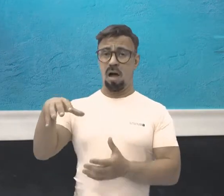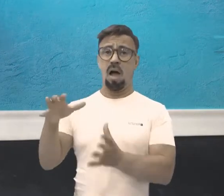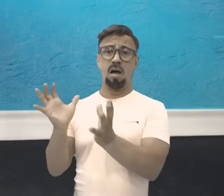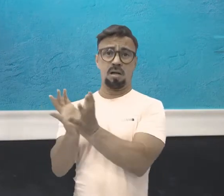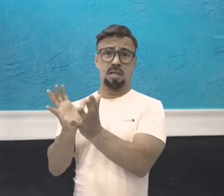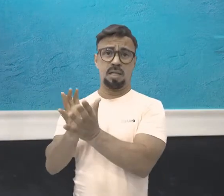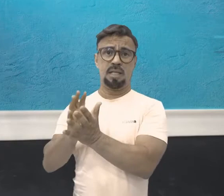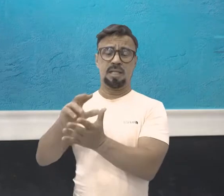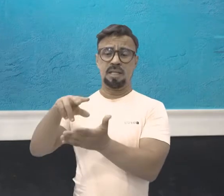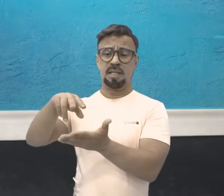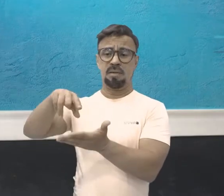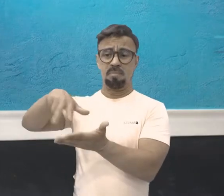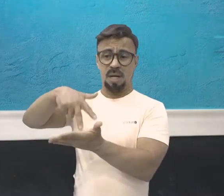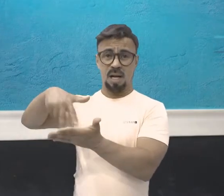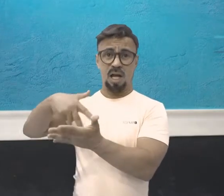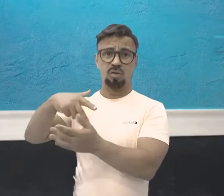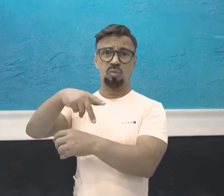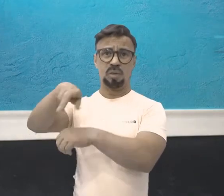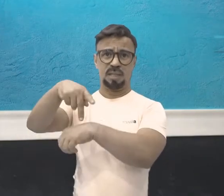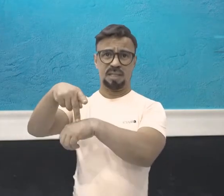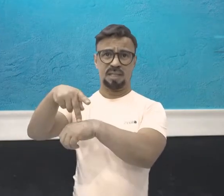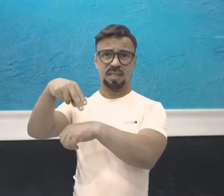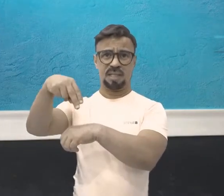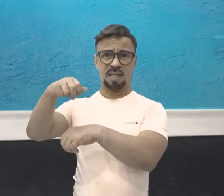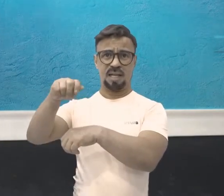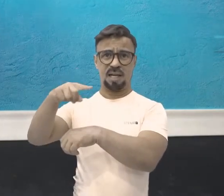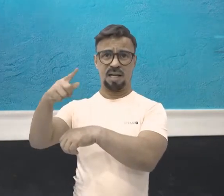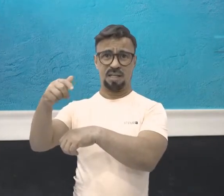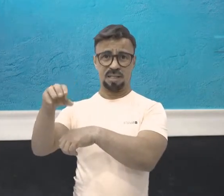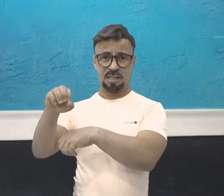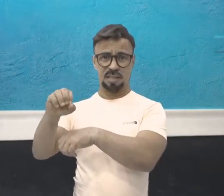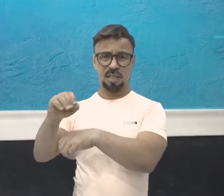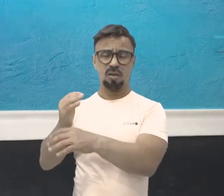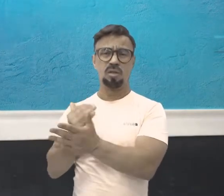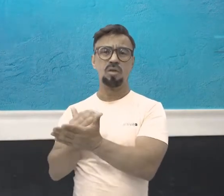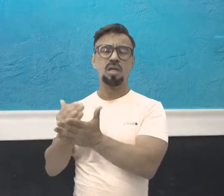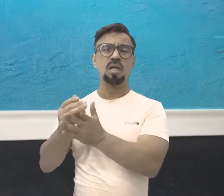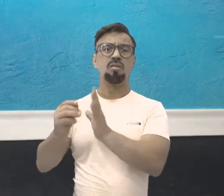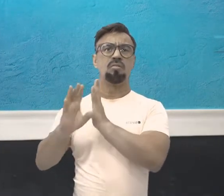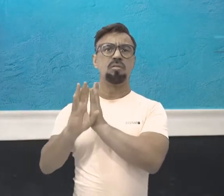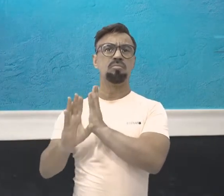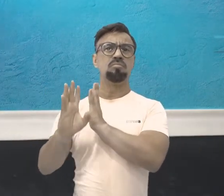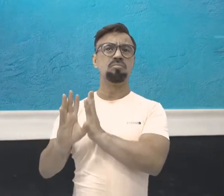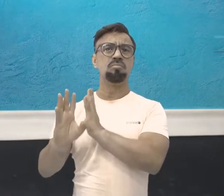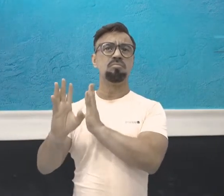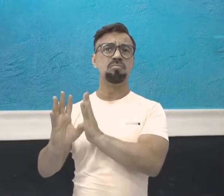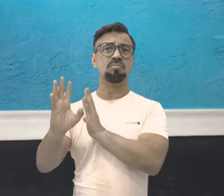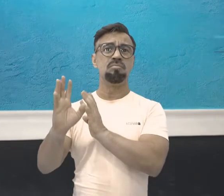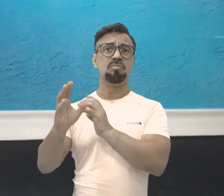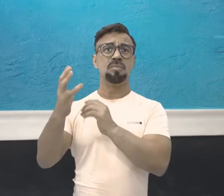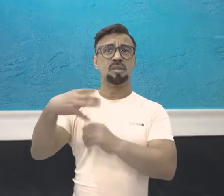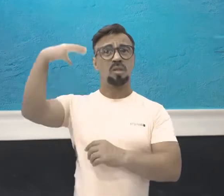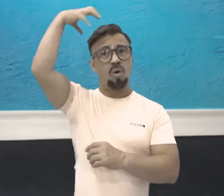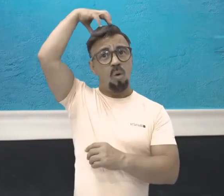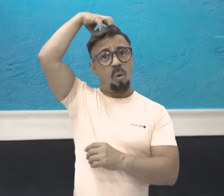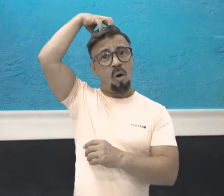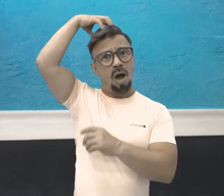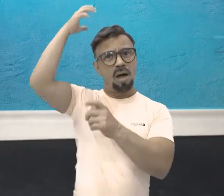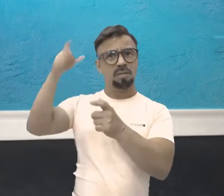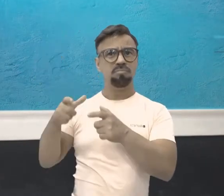nação, ele tem origem como um cortejo, como eu já falei, para a coroação dos reis do